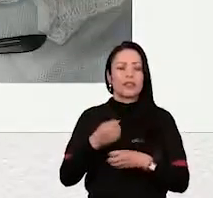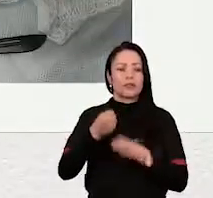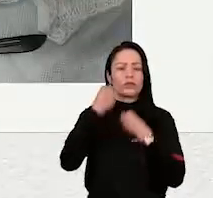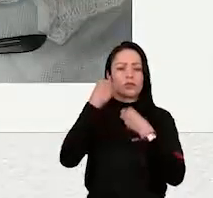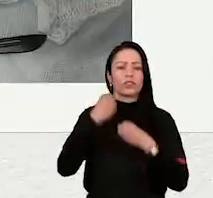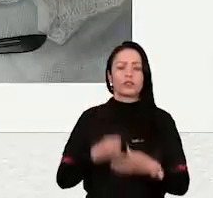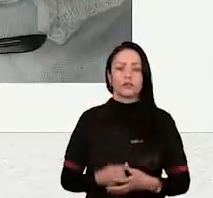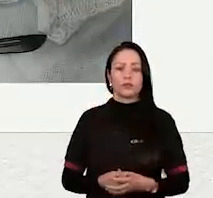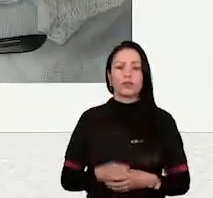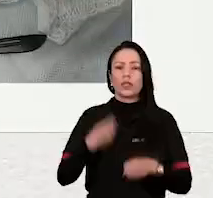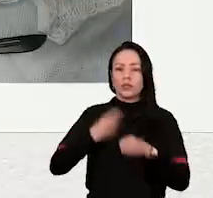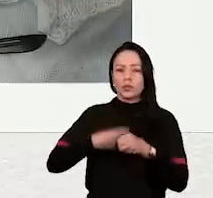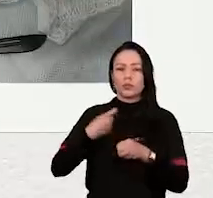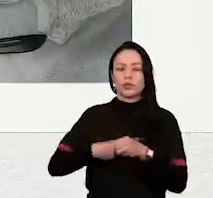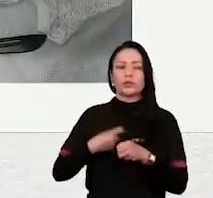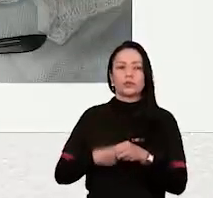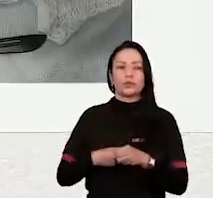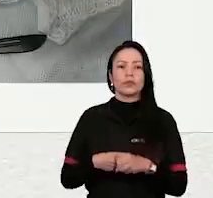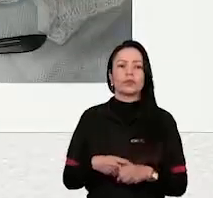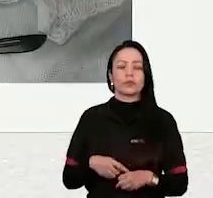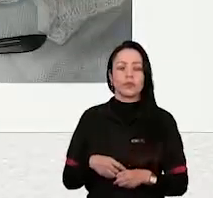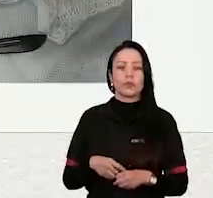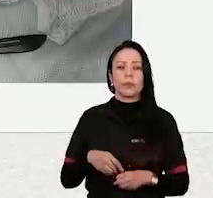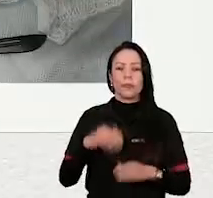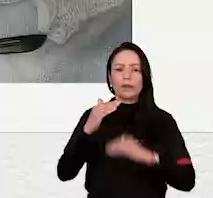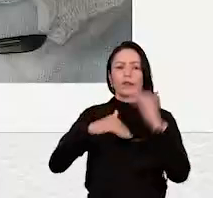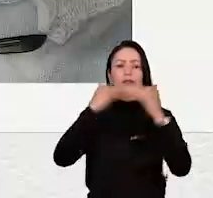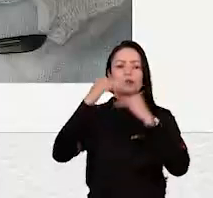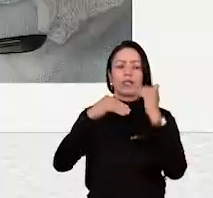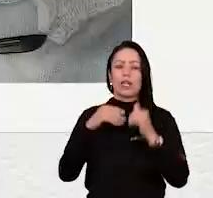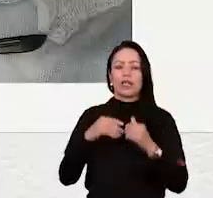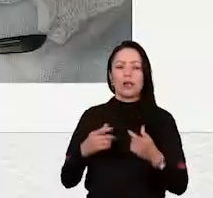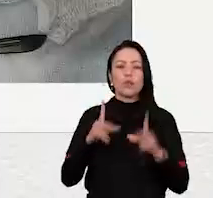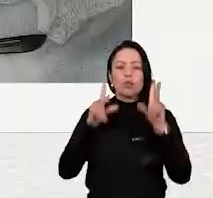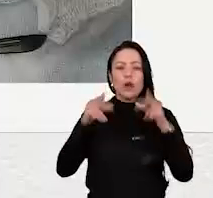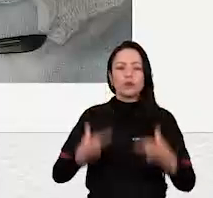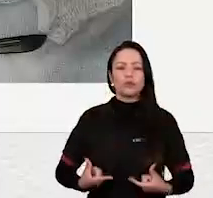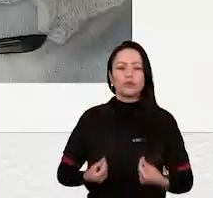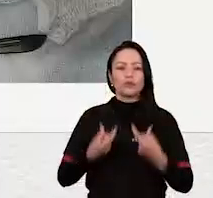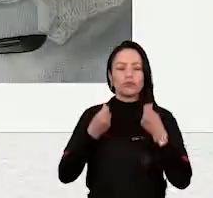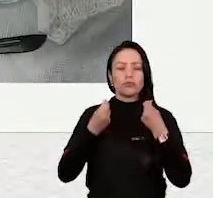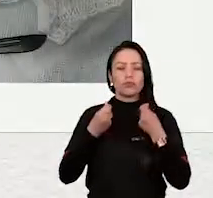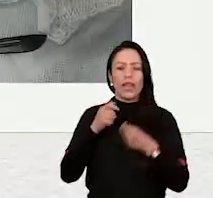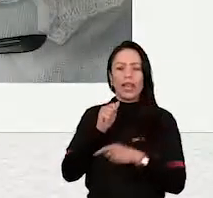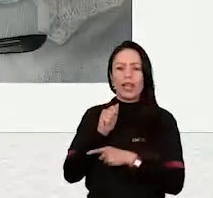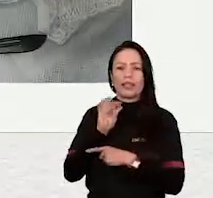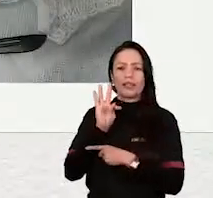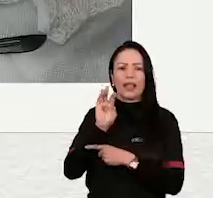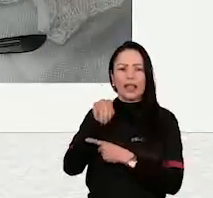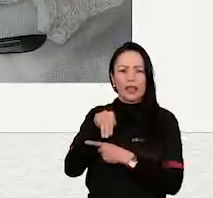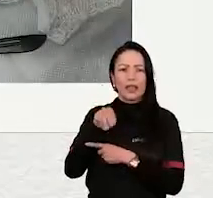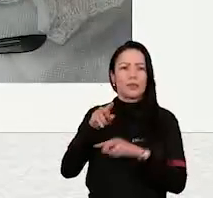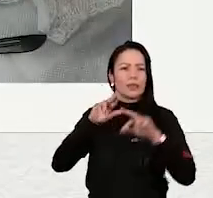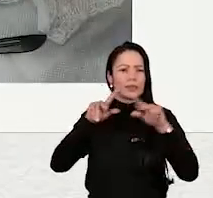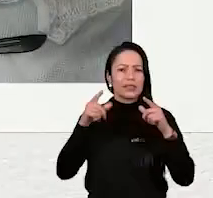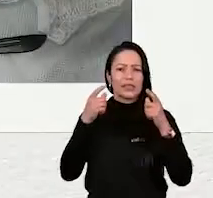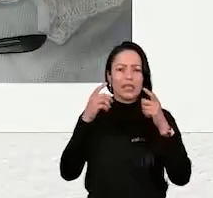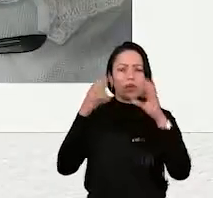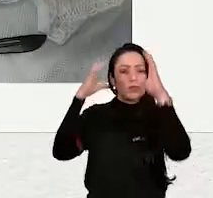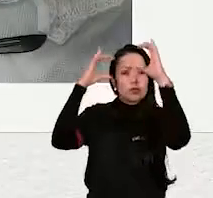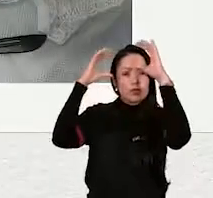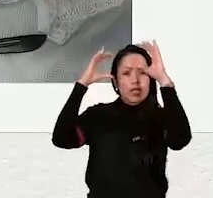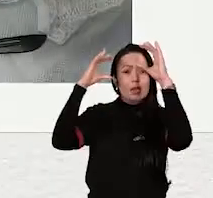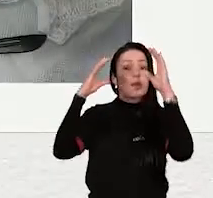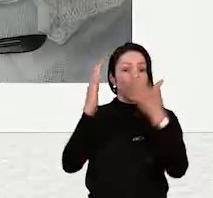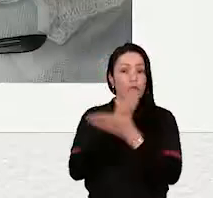mais crônico, ele é duro, e isso vai evoluindo como tumor, pega ATM, pega cérebro, tem bicho que morre de colesteatoma, tem gente que